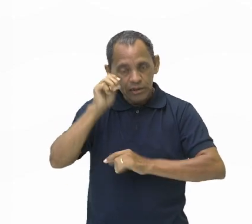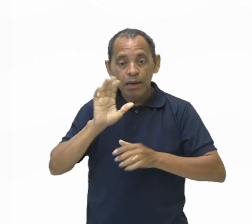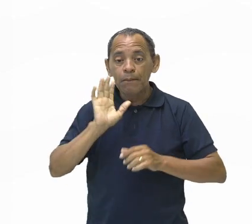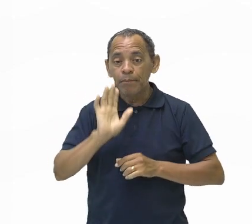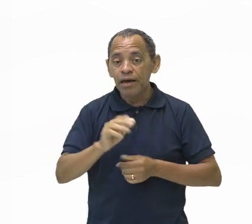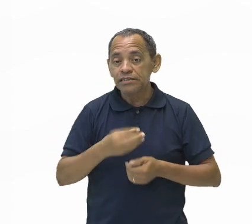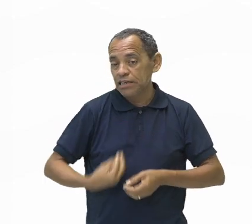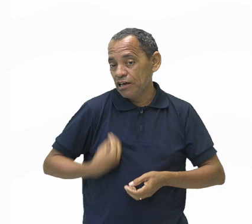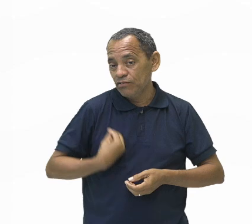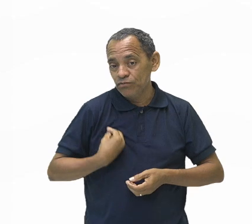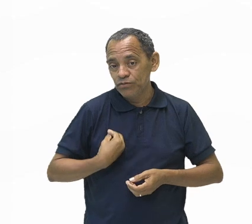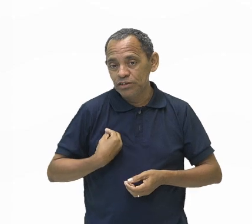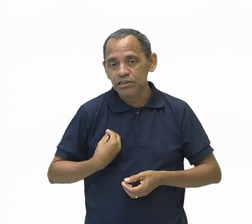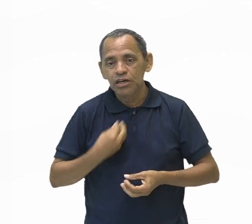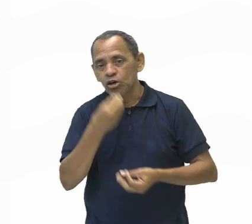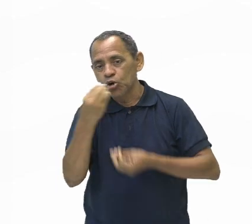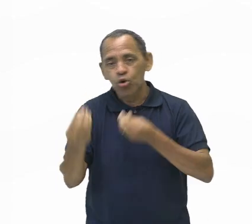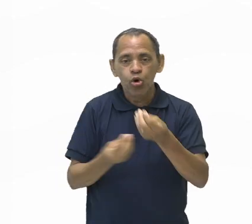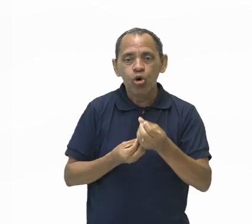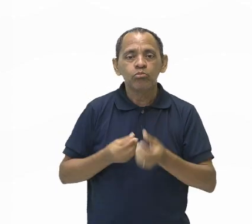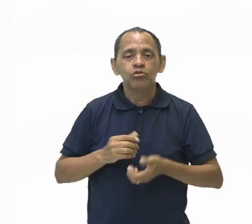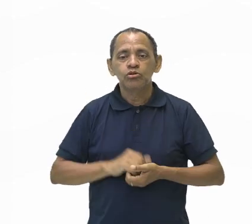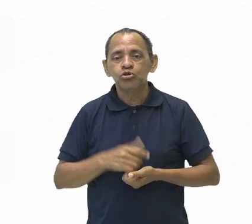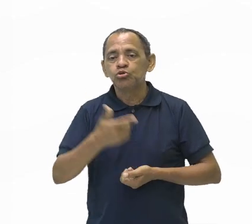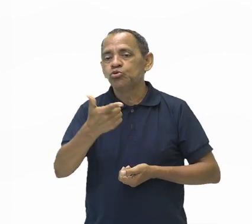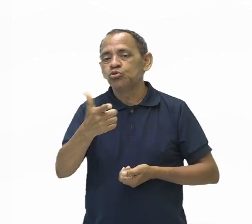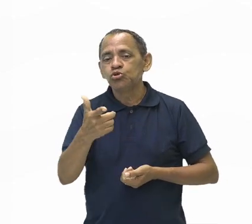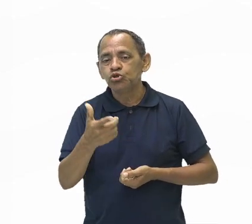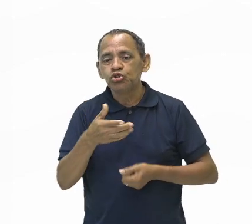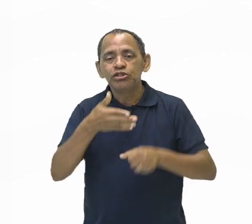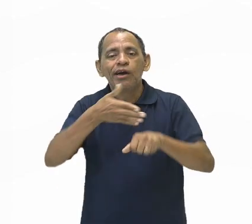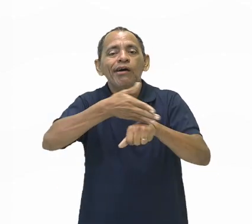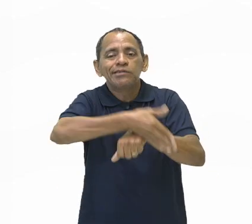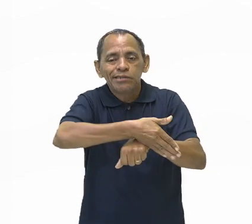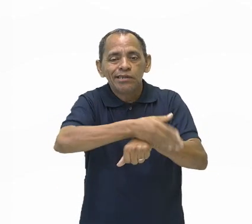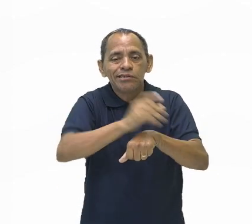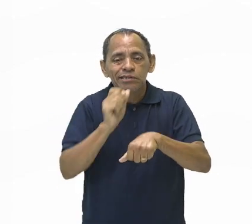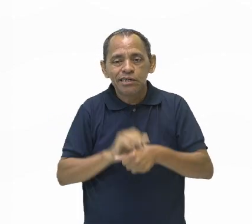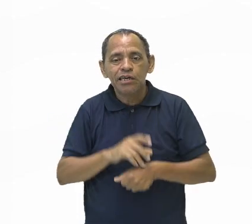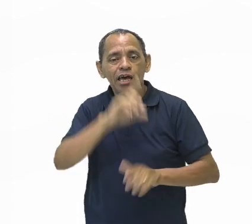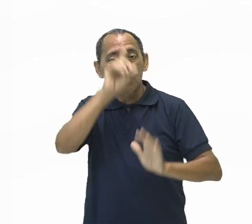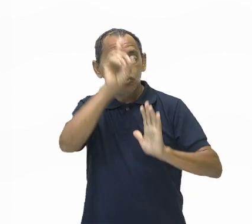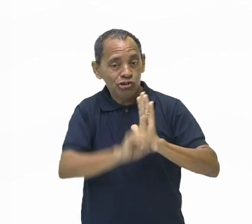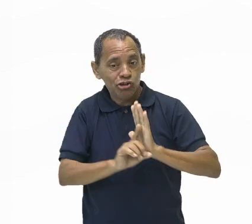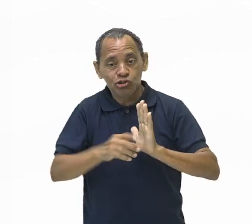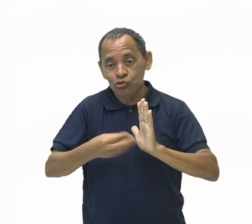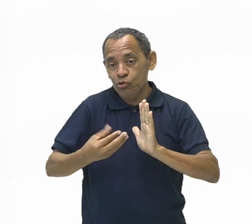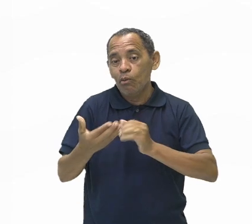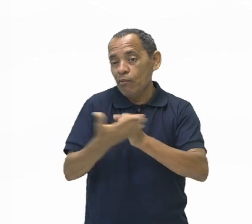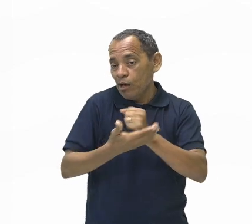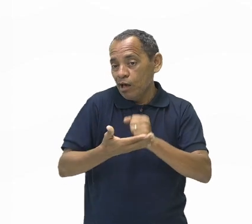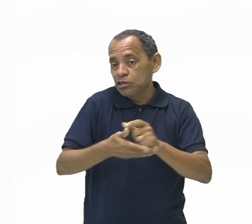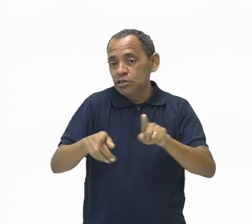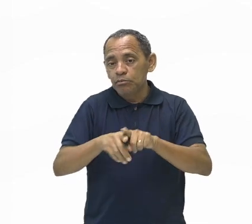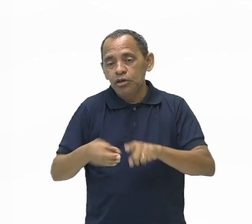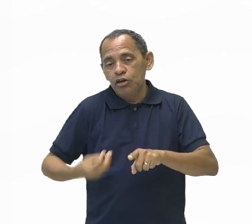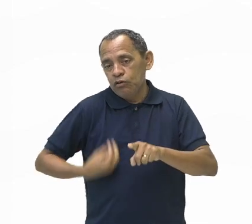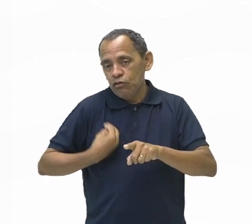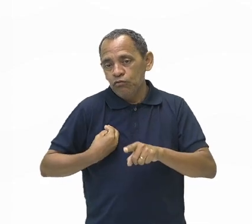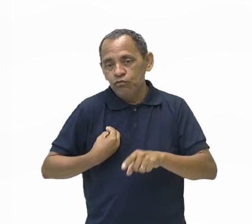ainda estava de uma forma precária. Eles não tinham acesso a direitos básicos, como, por exemplo, moradia